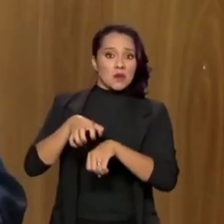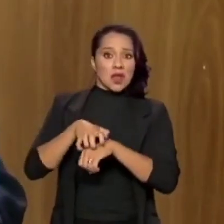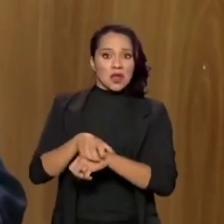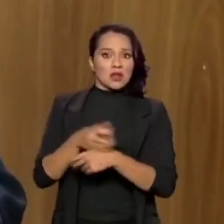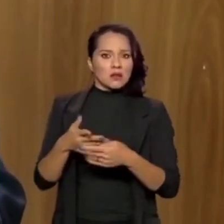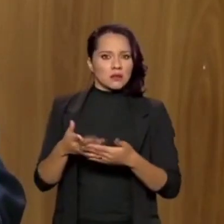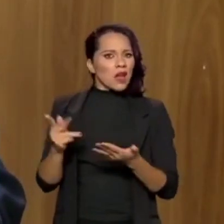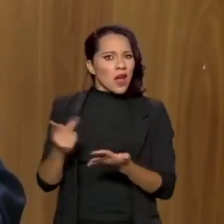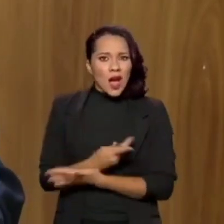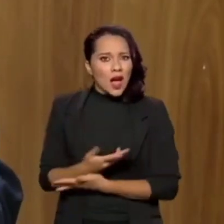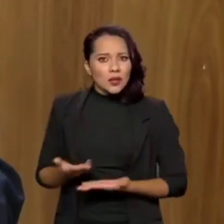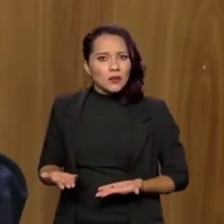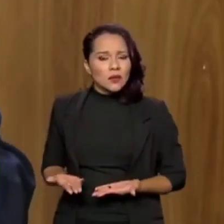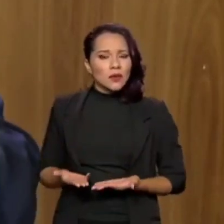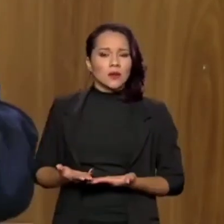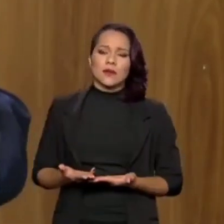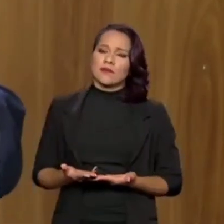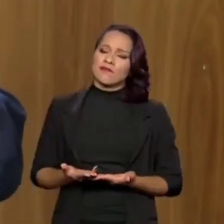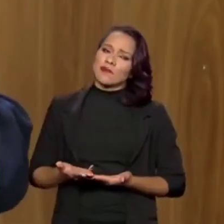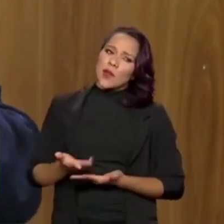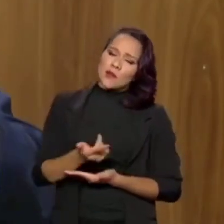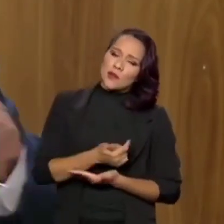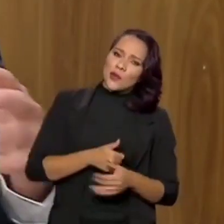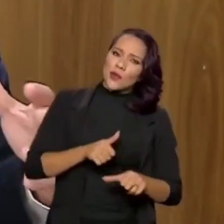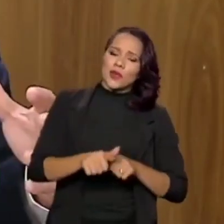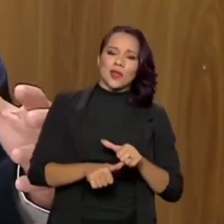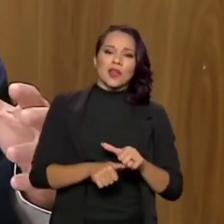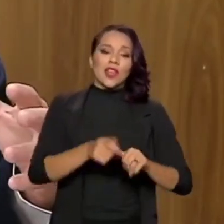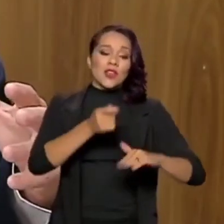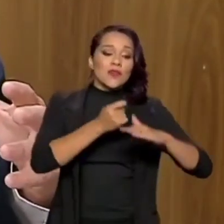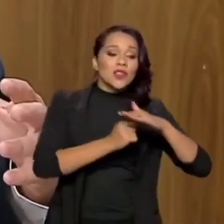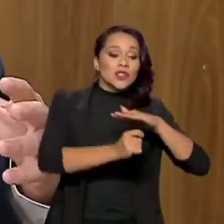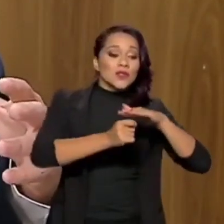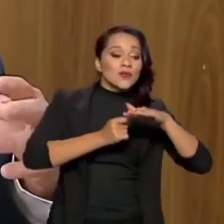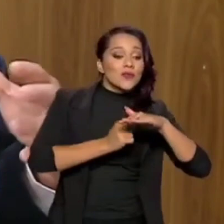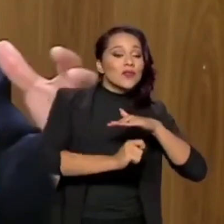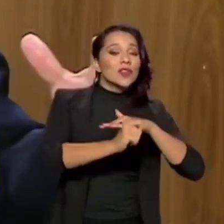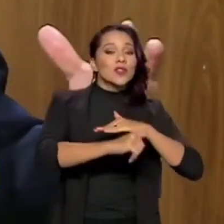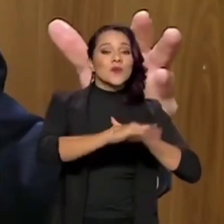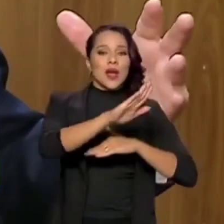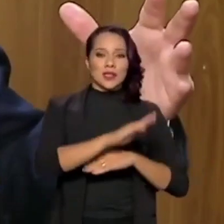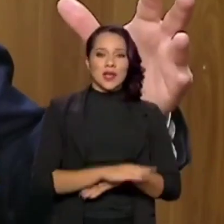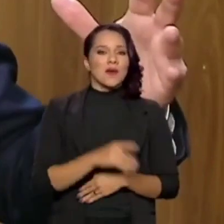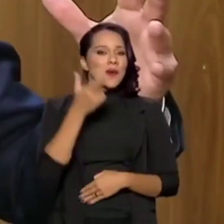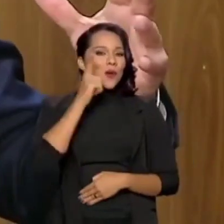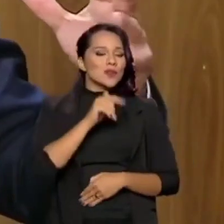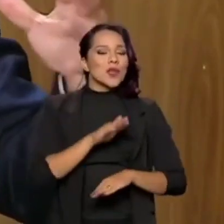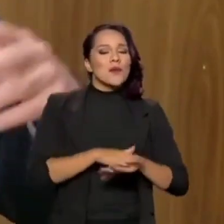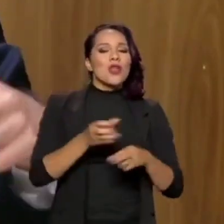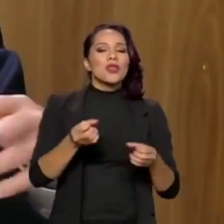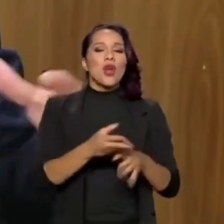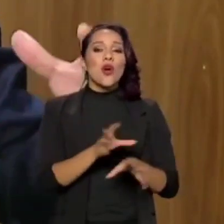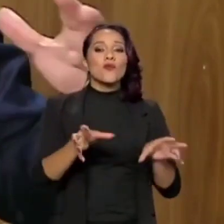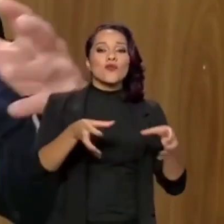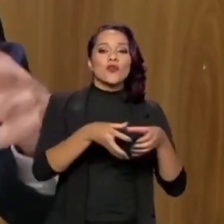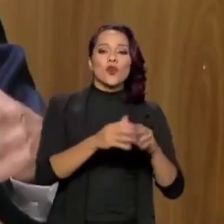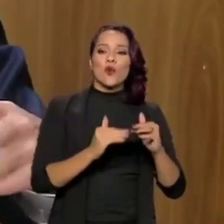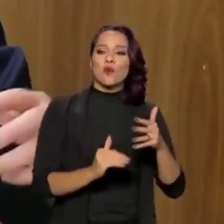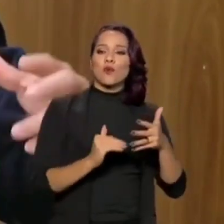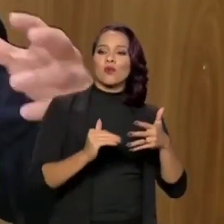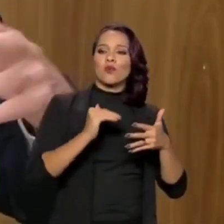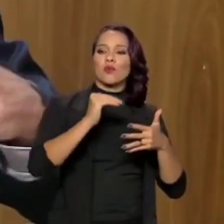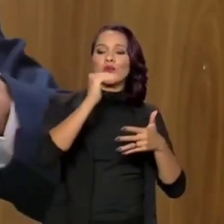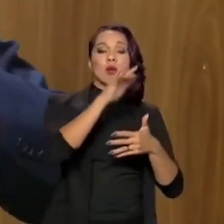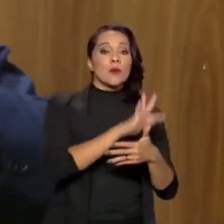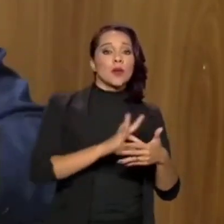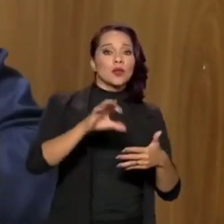errado isso. Então nós estamos justamente aumentando os investimentos para trazer toda uma nova classe média empresarial para